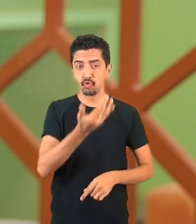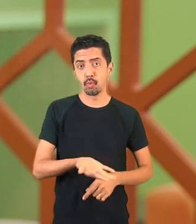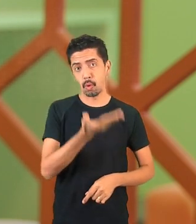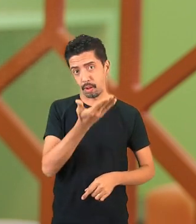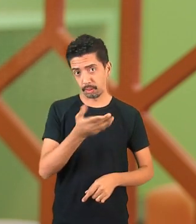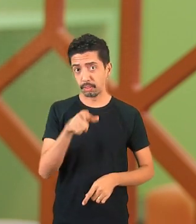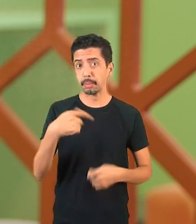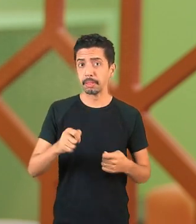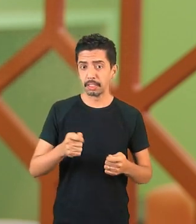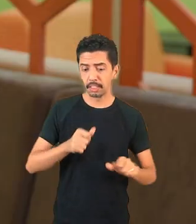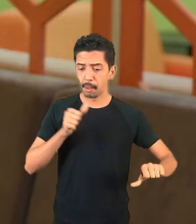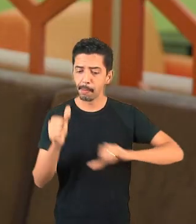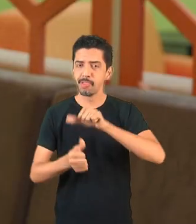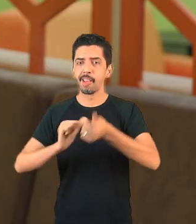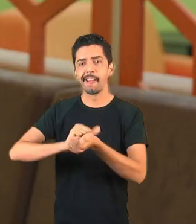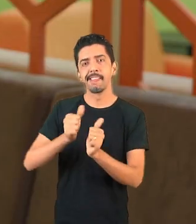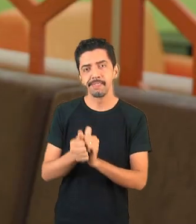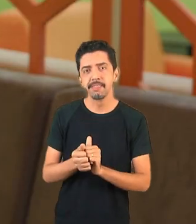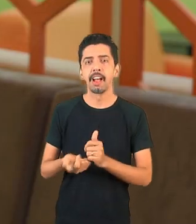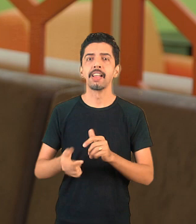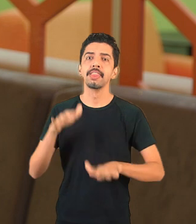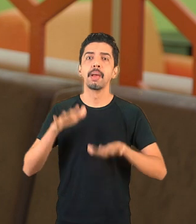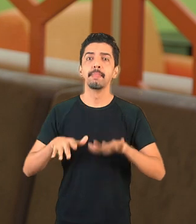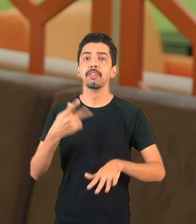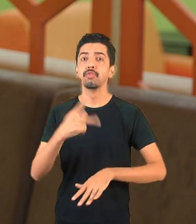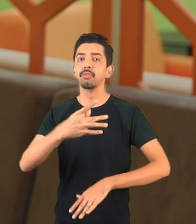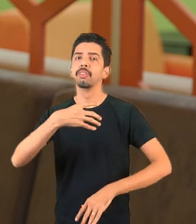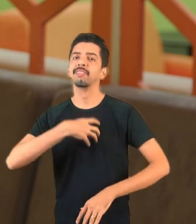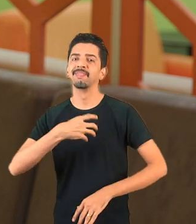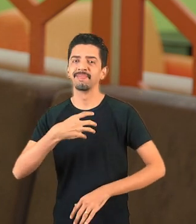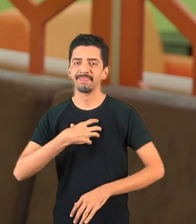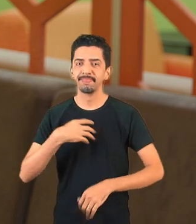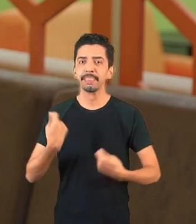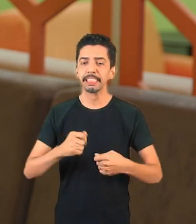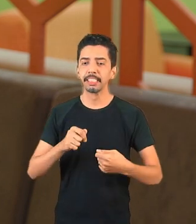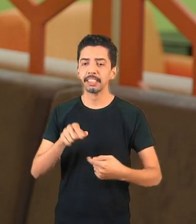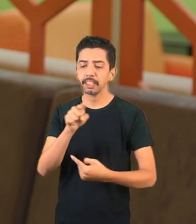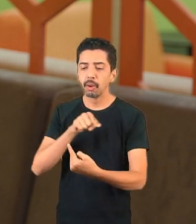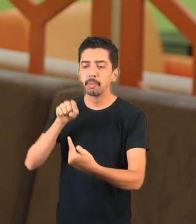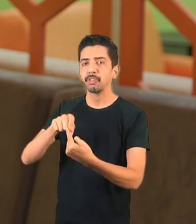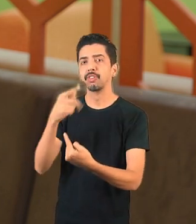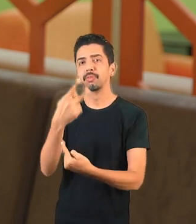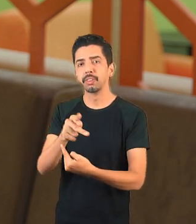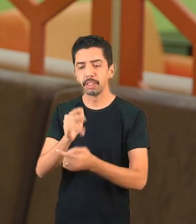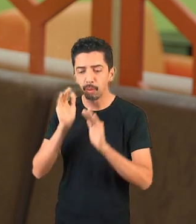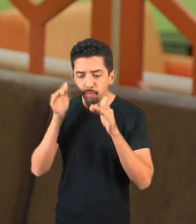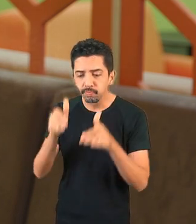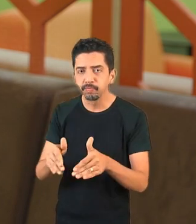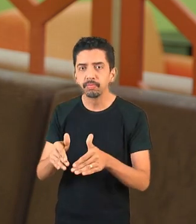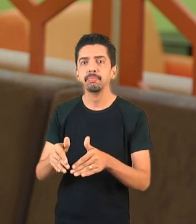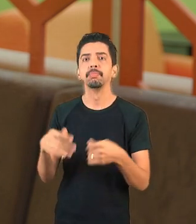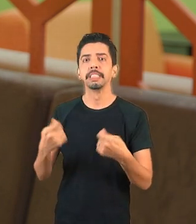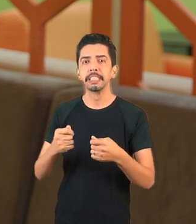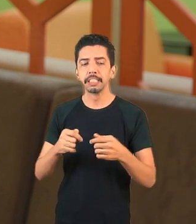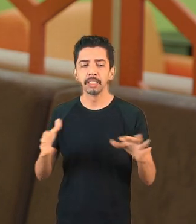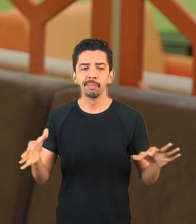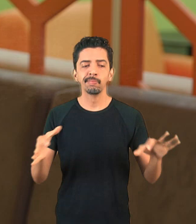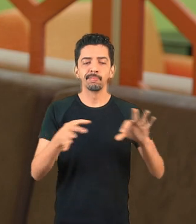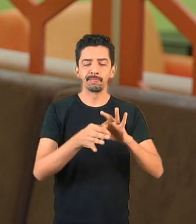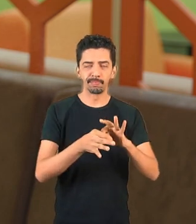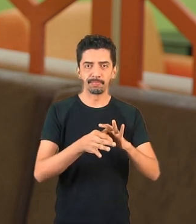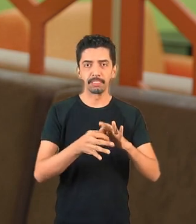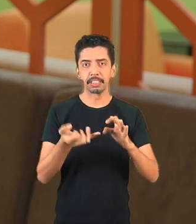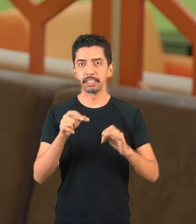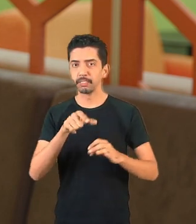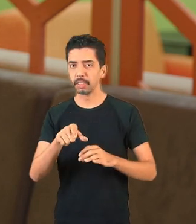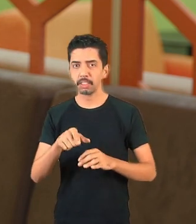tomar, as atitudes, elas devem estar conectadas com os seus propósitos de vida. Caso contrário, você é um investidor cego,